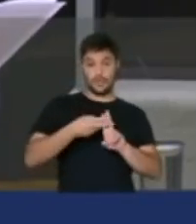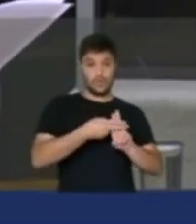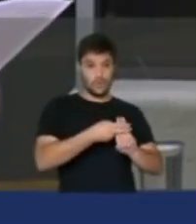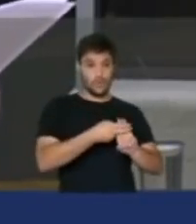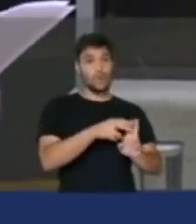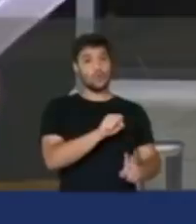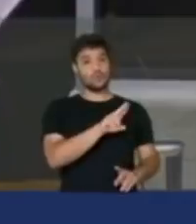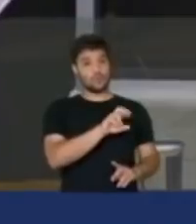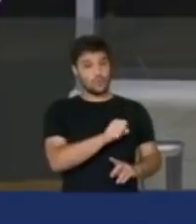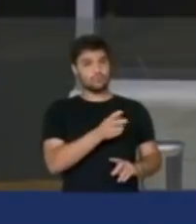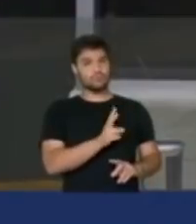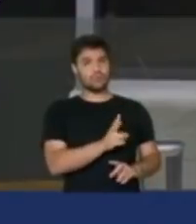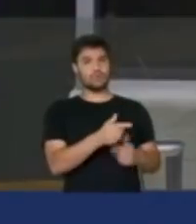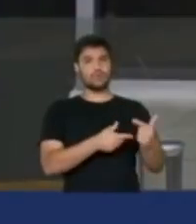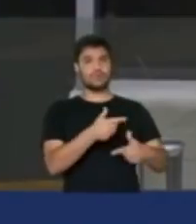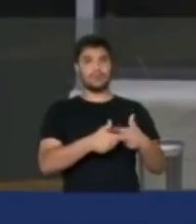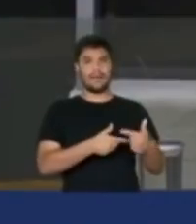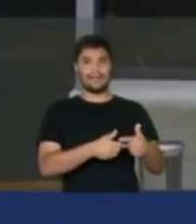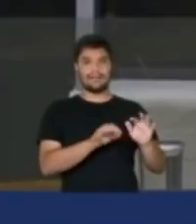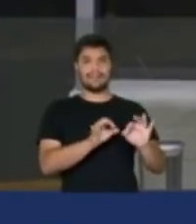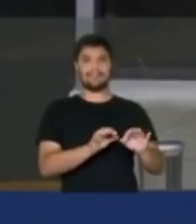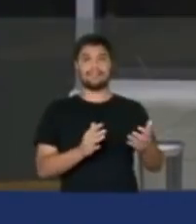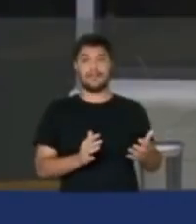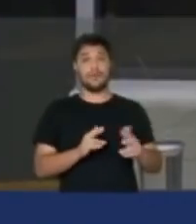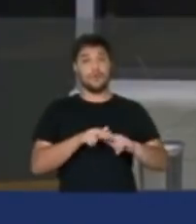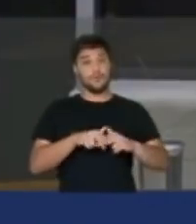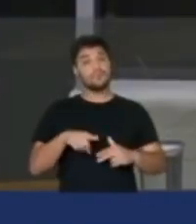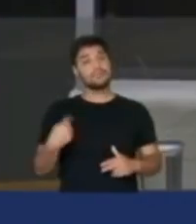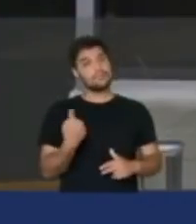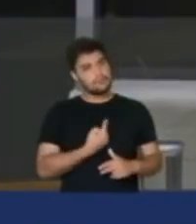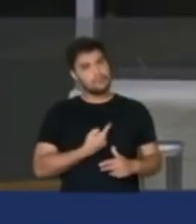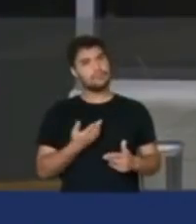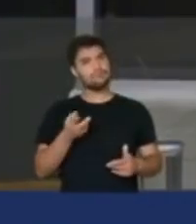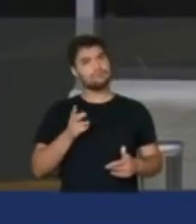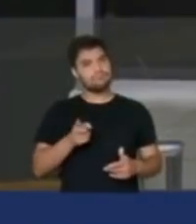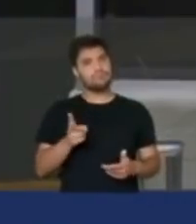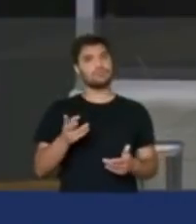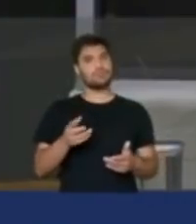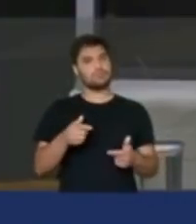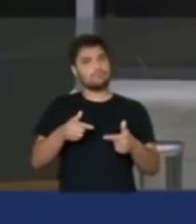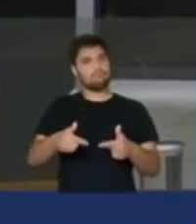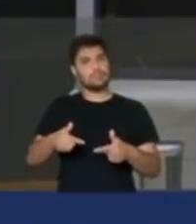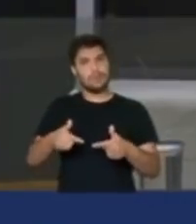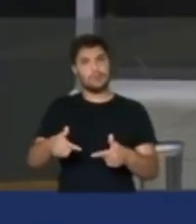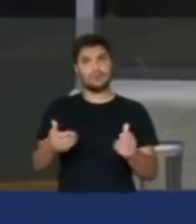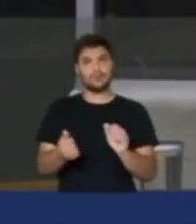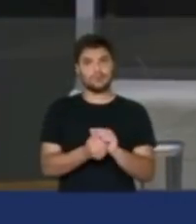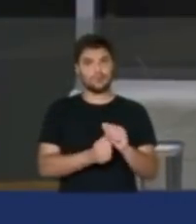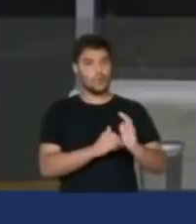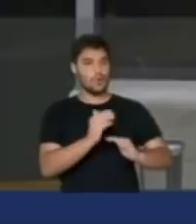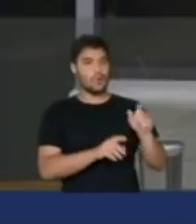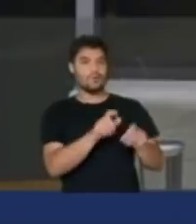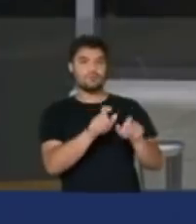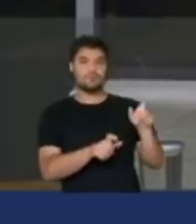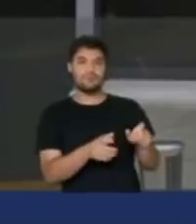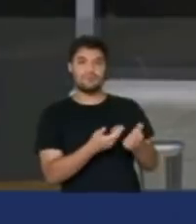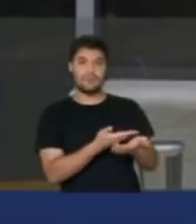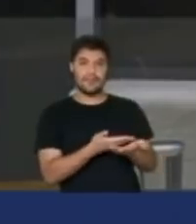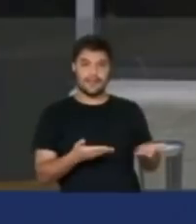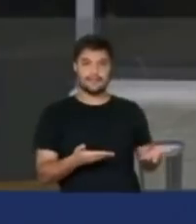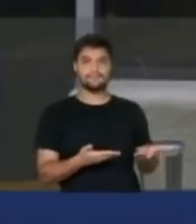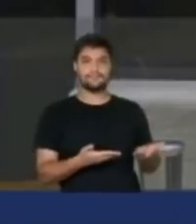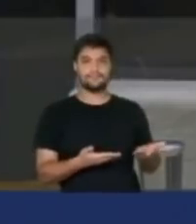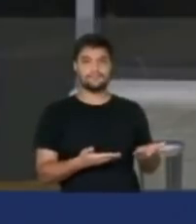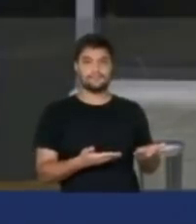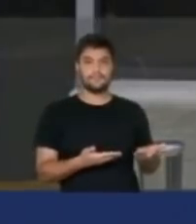para que o SUS dê certo. E é por isso que nós estamos aí, sem dúvida, na luta, ao lado da categoria, ao lado dos profissionais